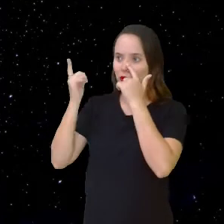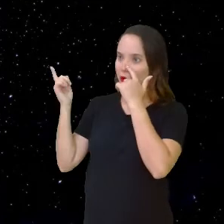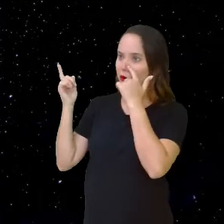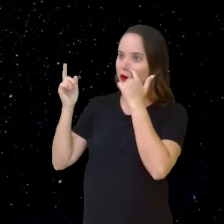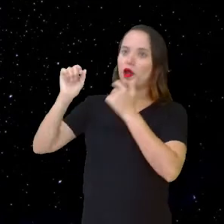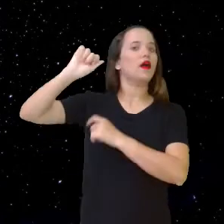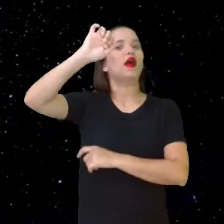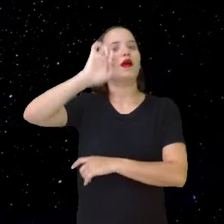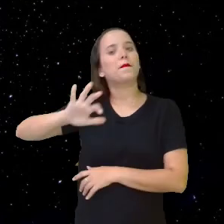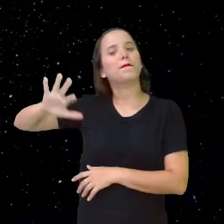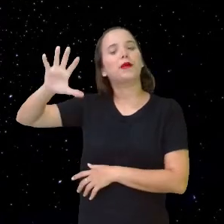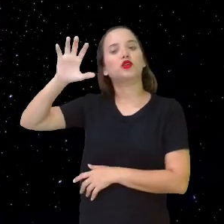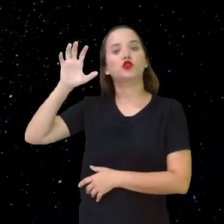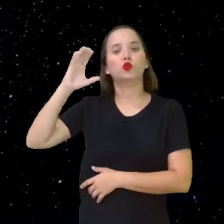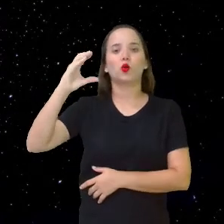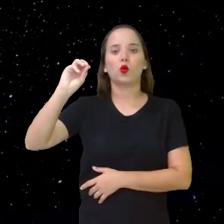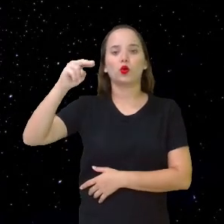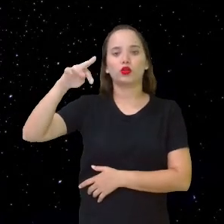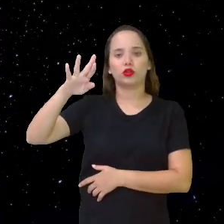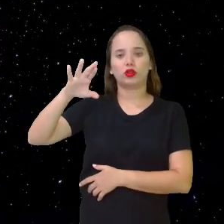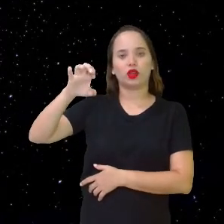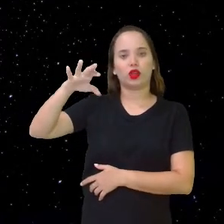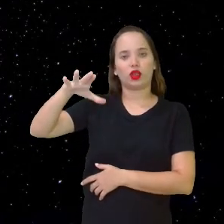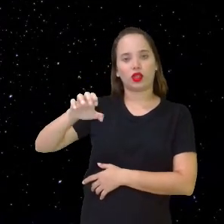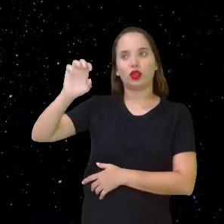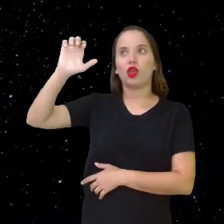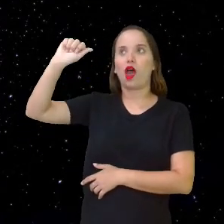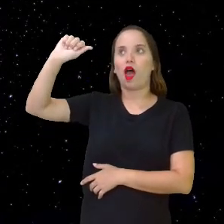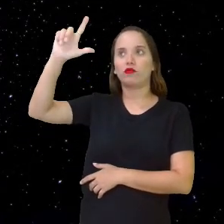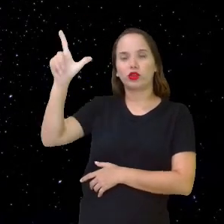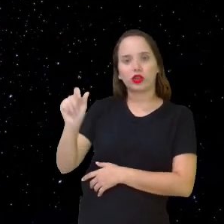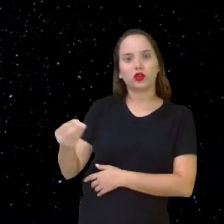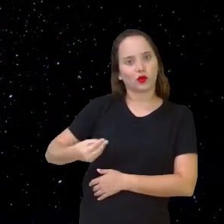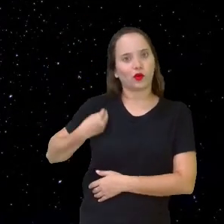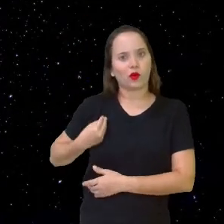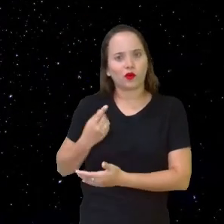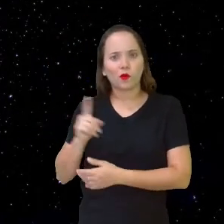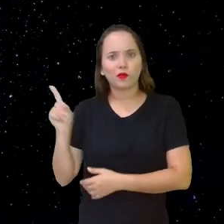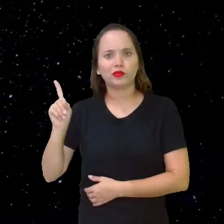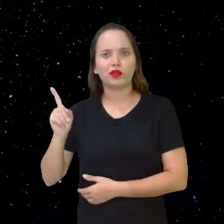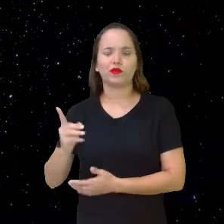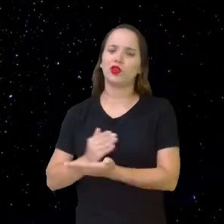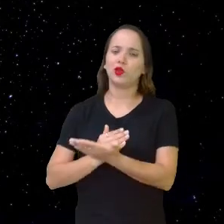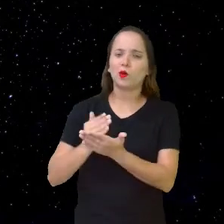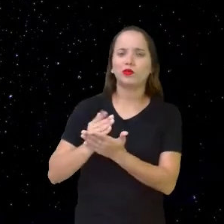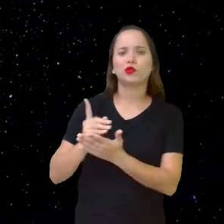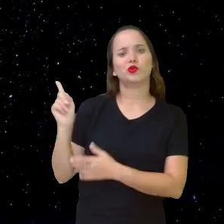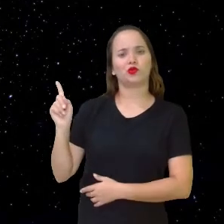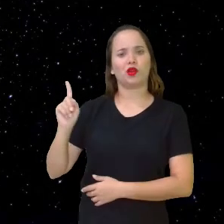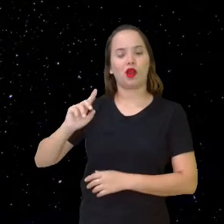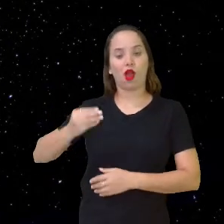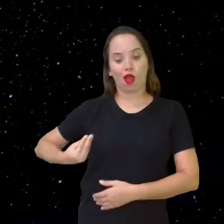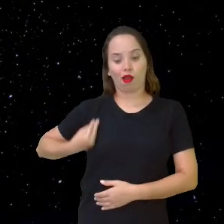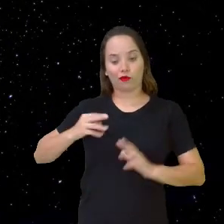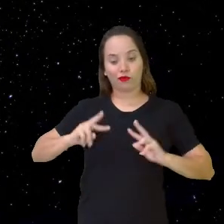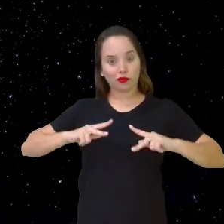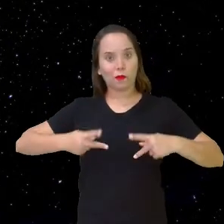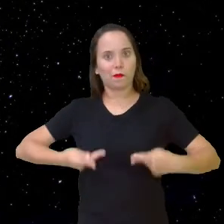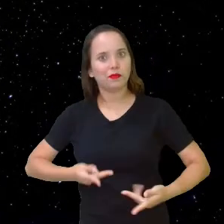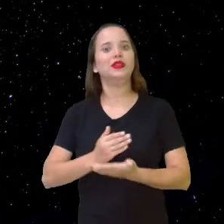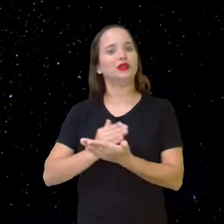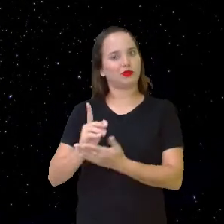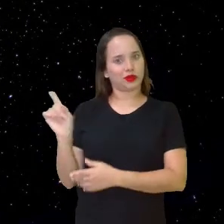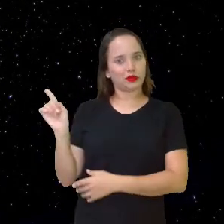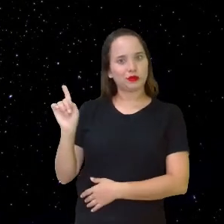continente africano. A vida começou na África, a vida humana começou na África. Então, a partir da África é que foi